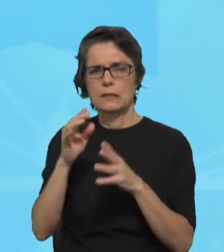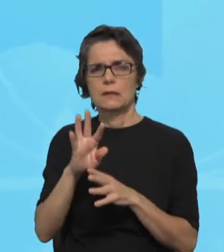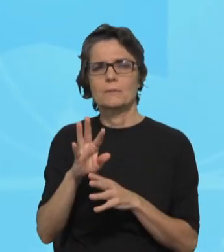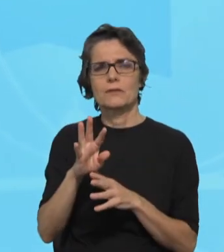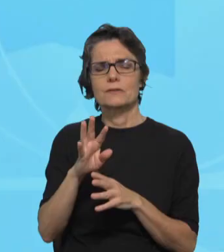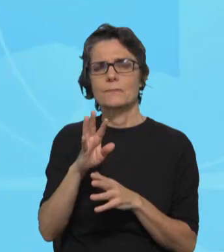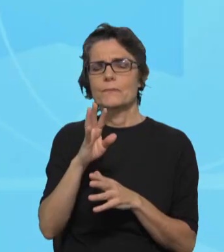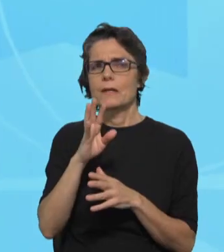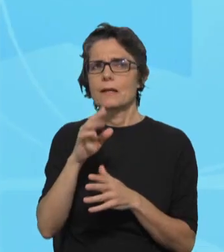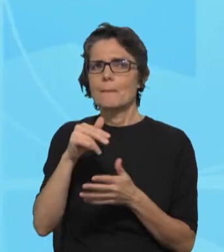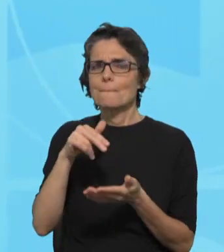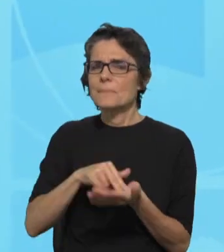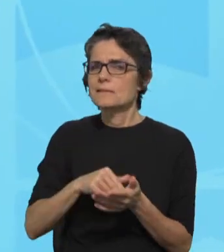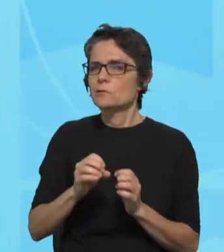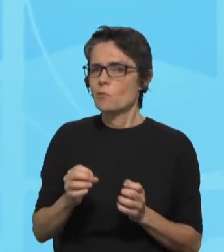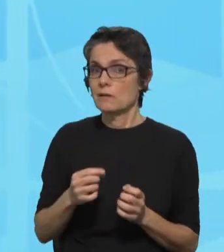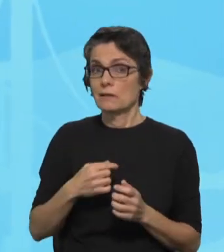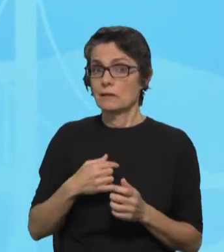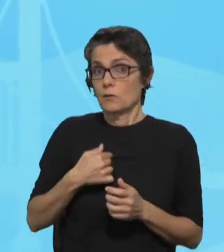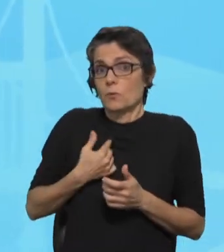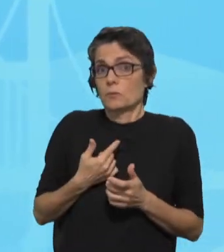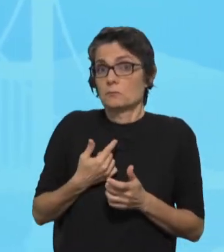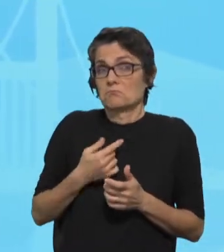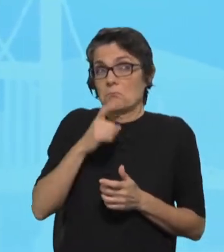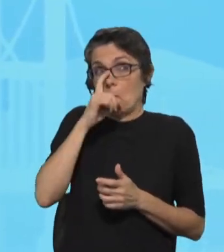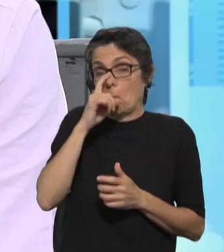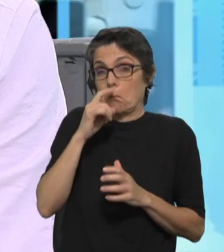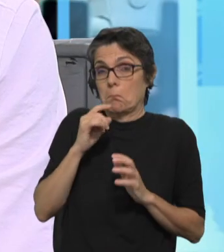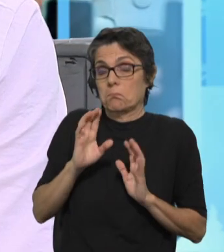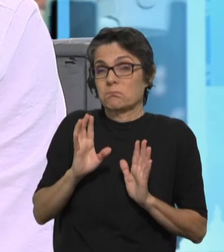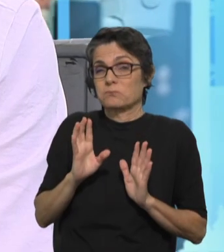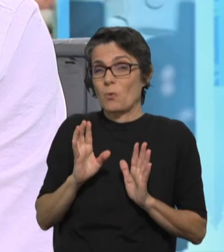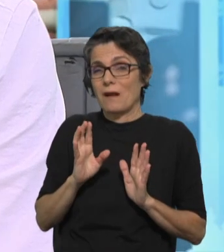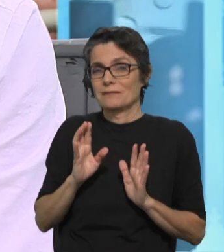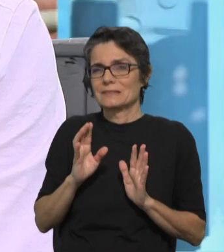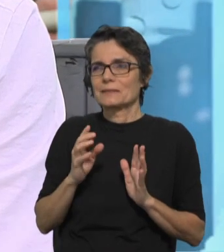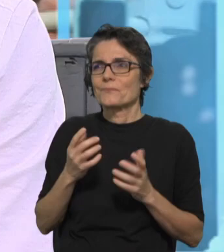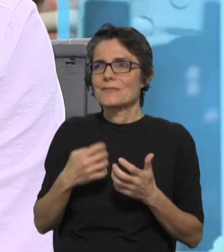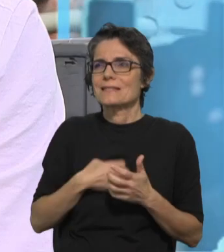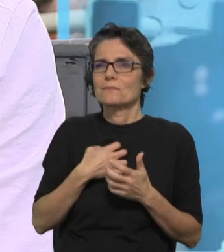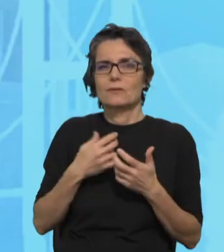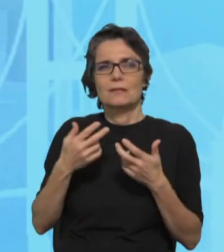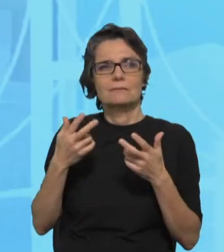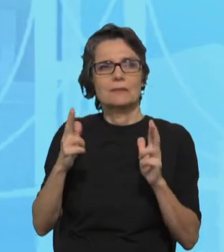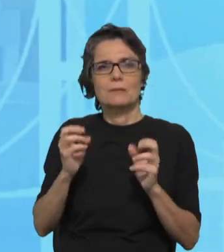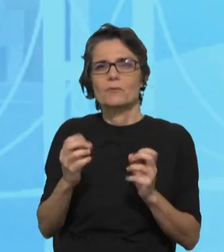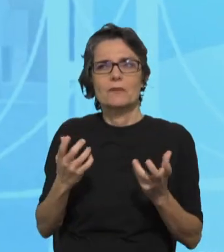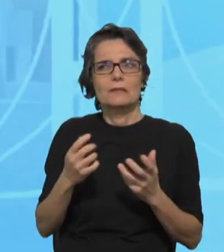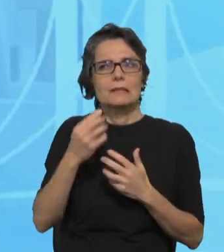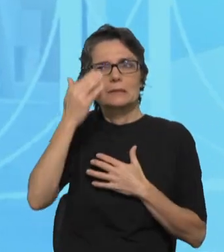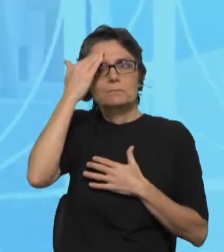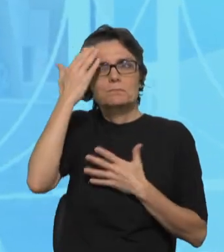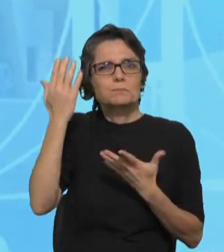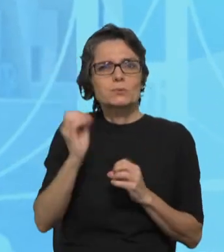nunca experimentou, e eu posso dizê-lo que eu também não tenho grande memória dessa falta de liberdade, mas assim a memória fica